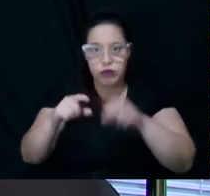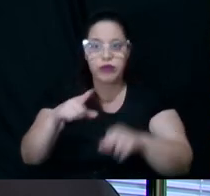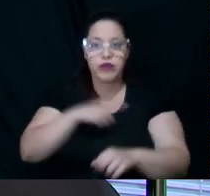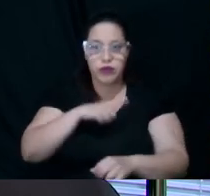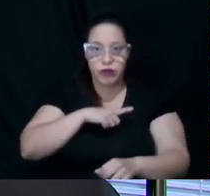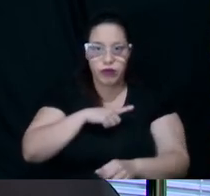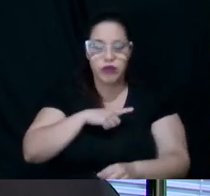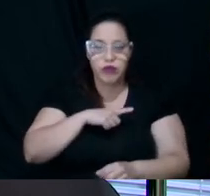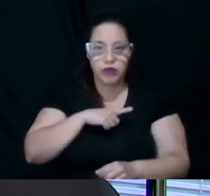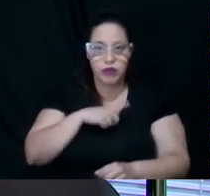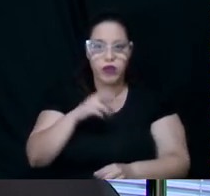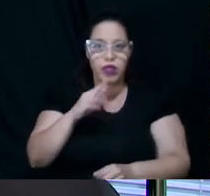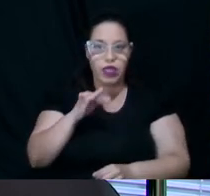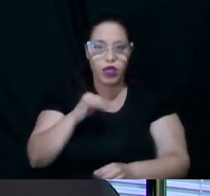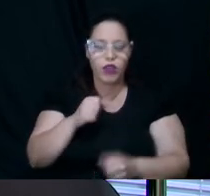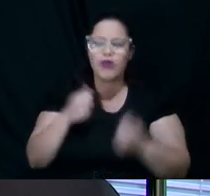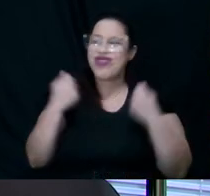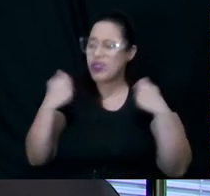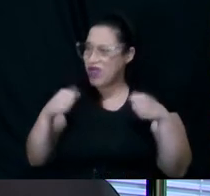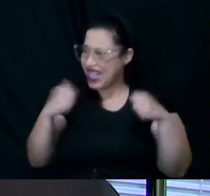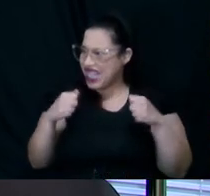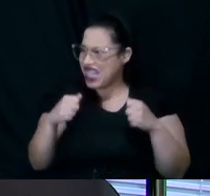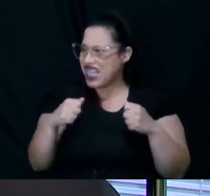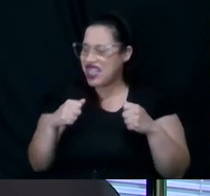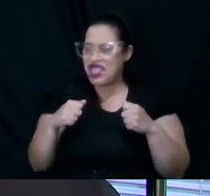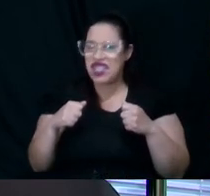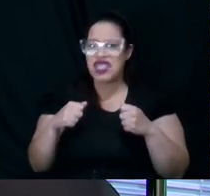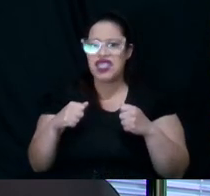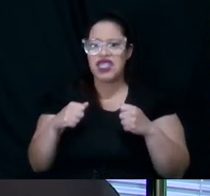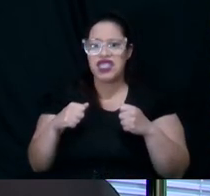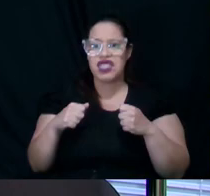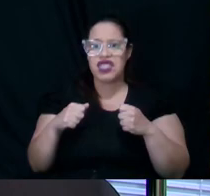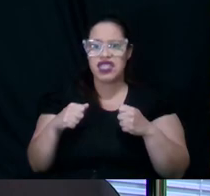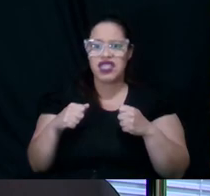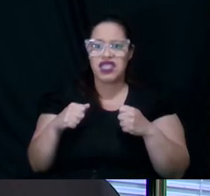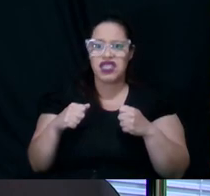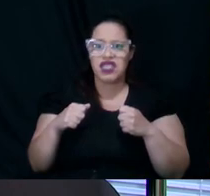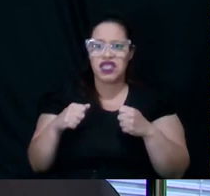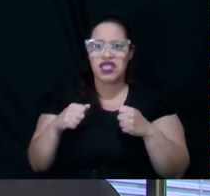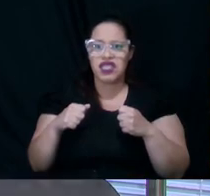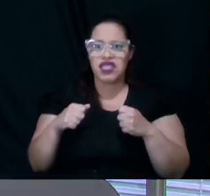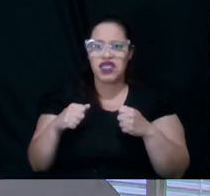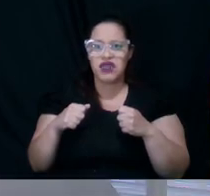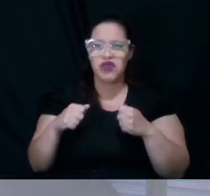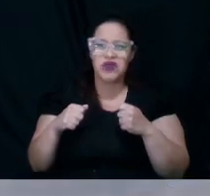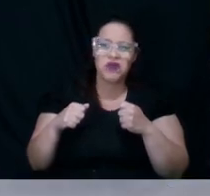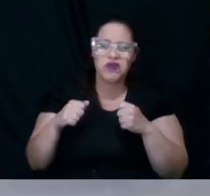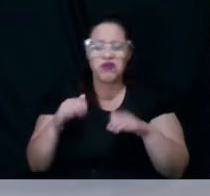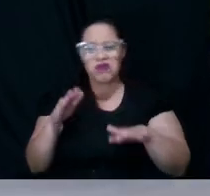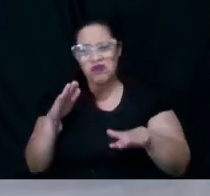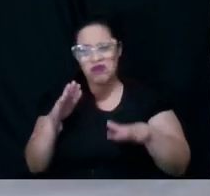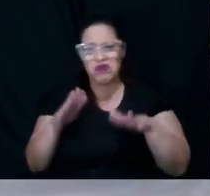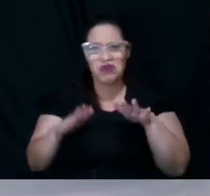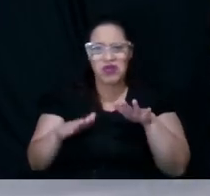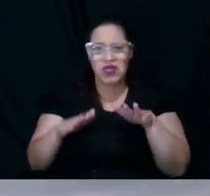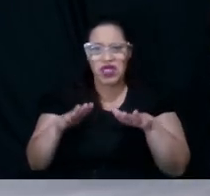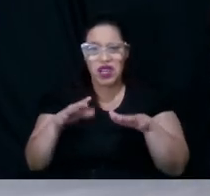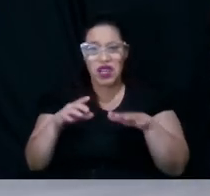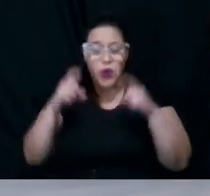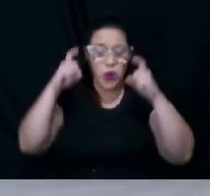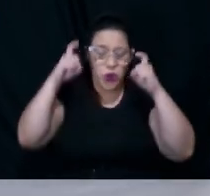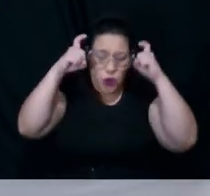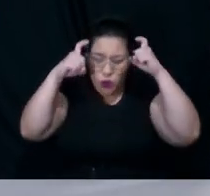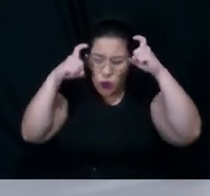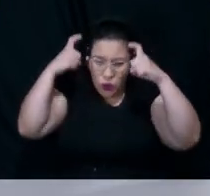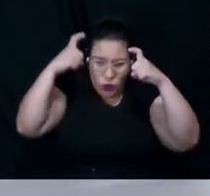por necessidade, ela vem um link aí de necessidade com um certo desespero, porque